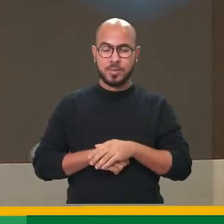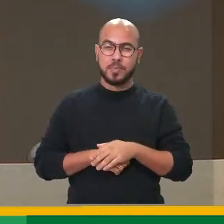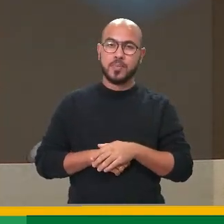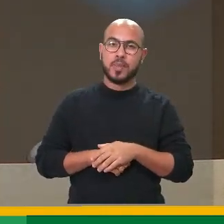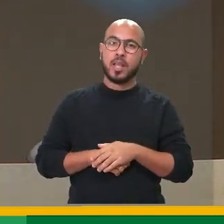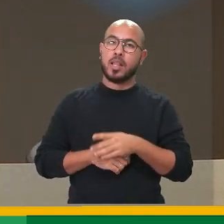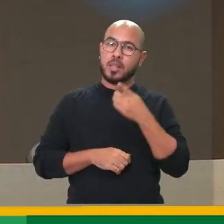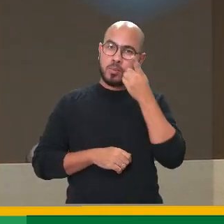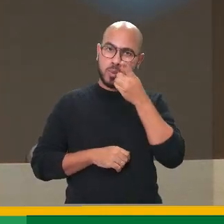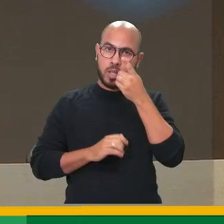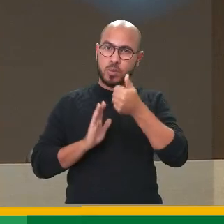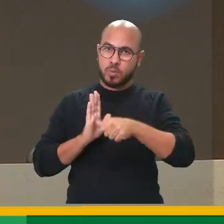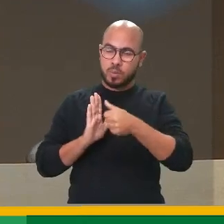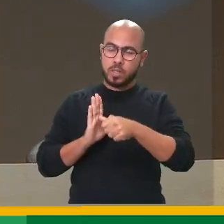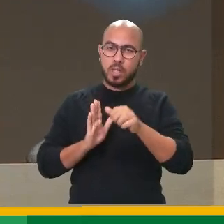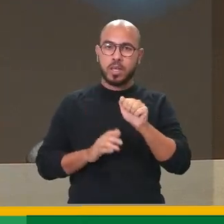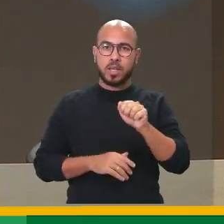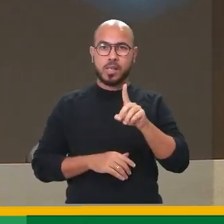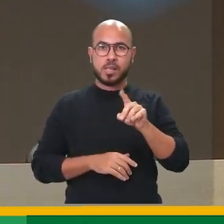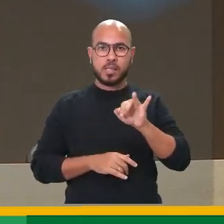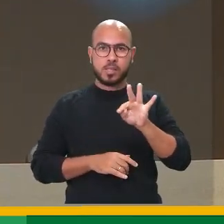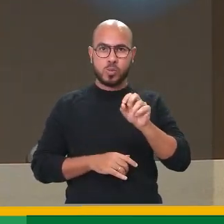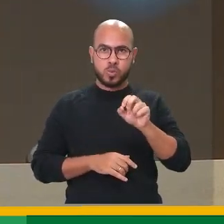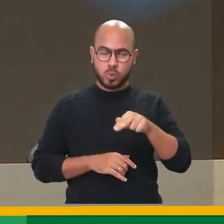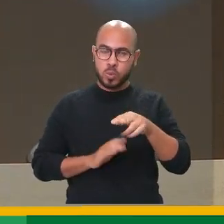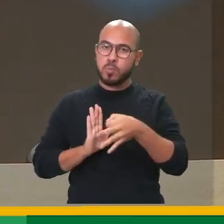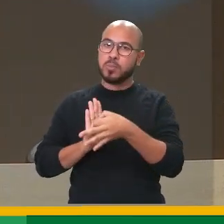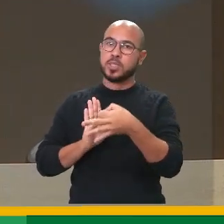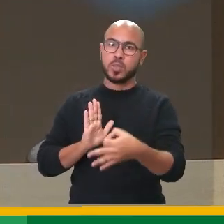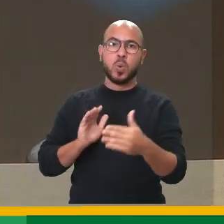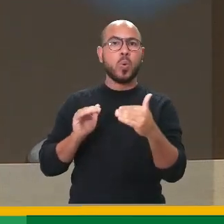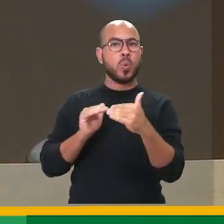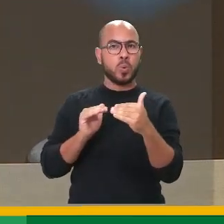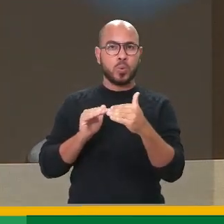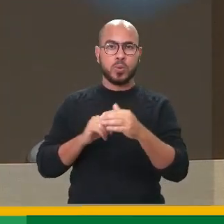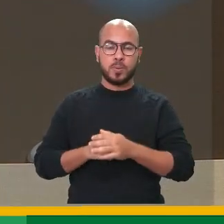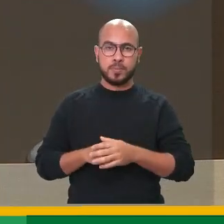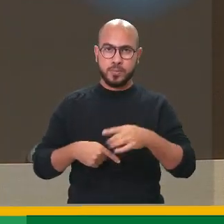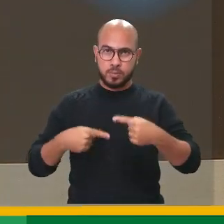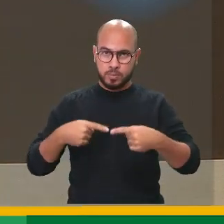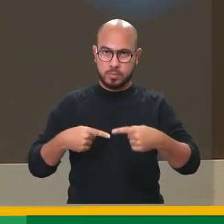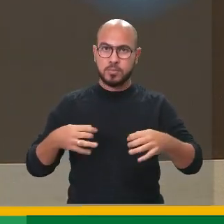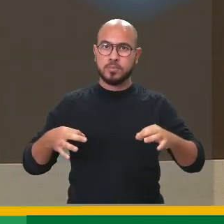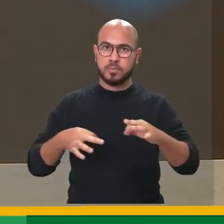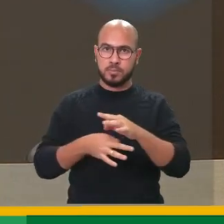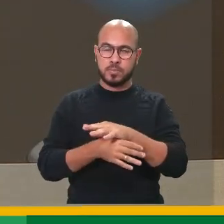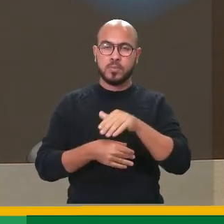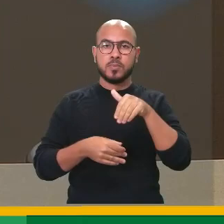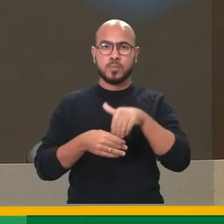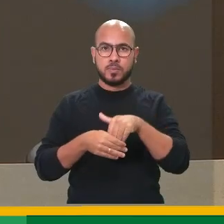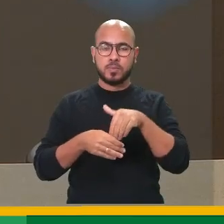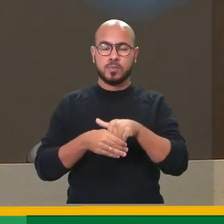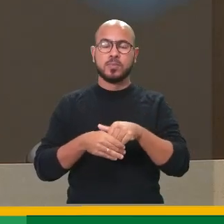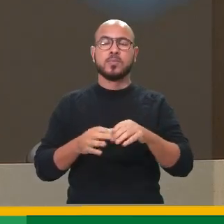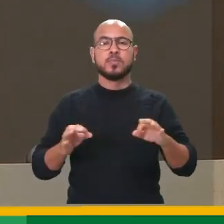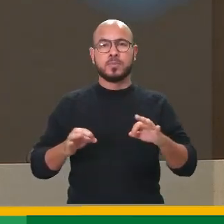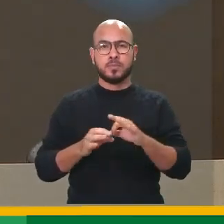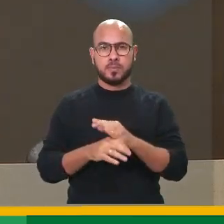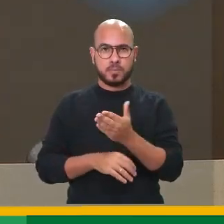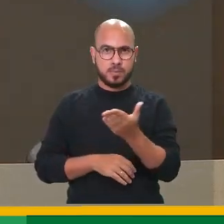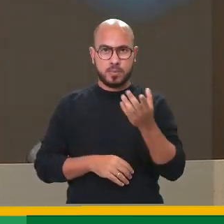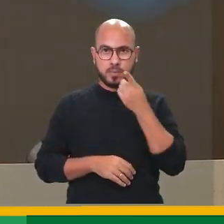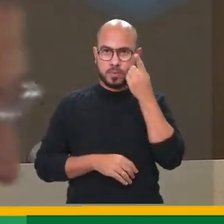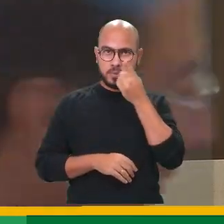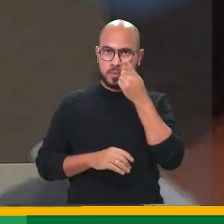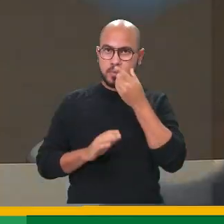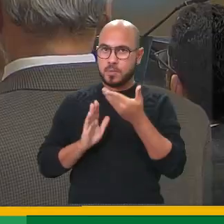ser favorável à matéria o projeto está em discussão encerrado em votação encerrado deputados que Concorde com o parecer